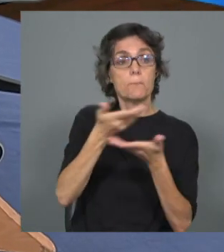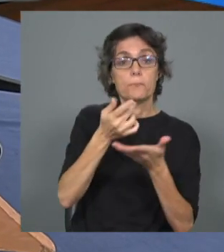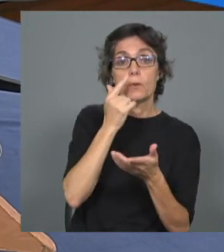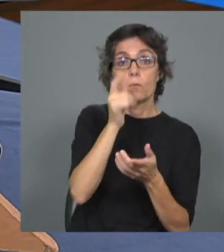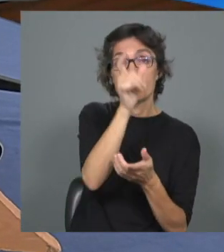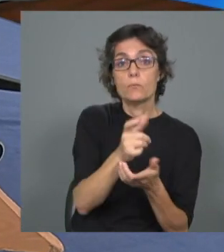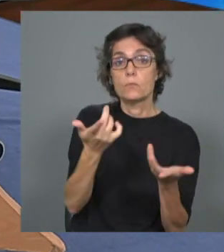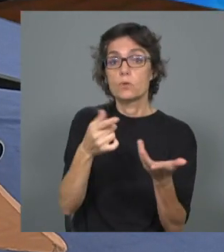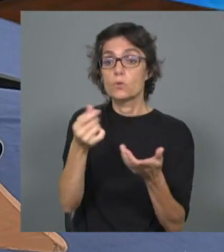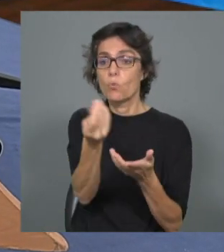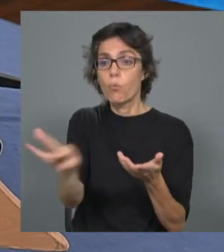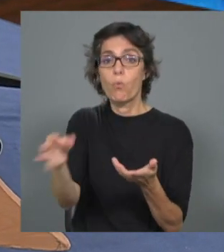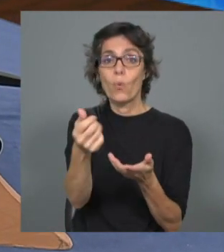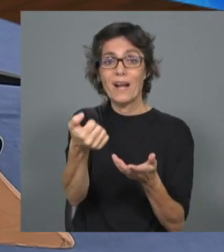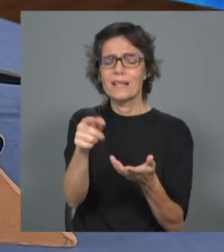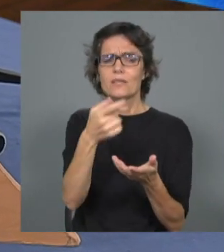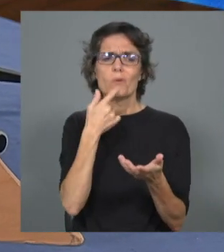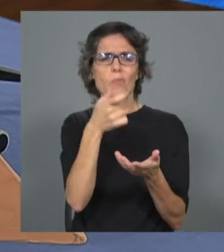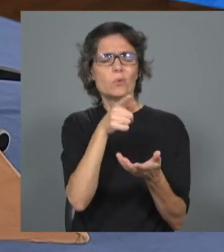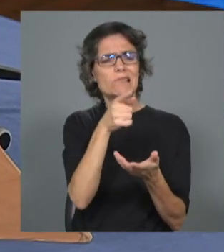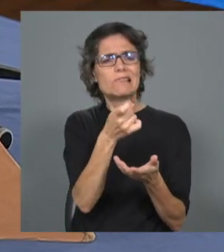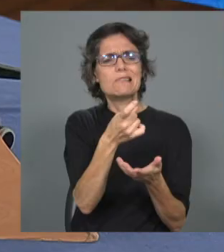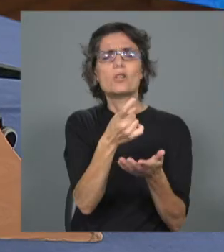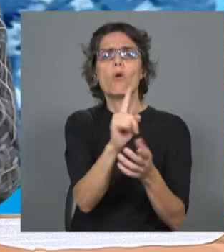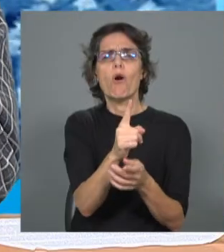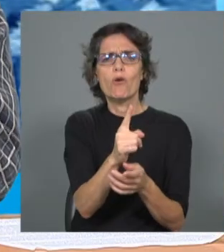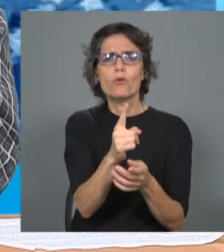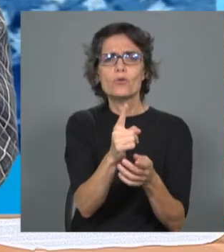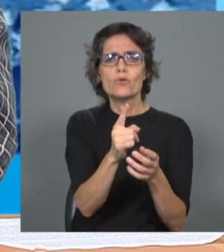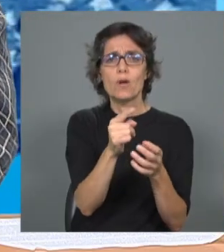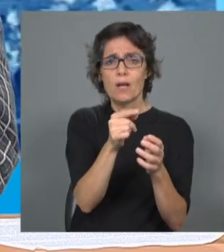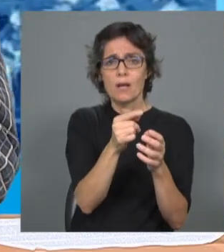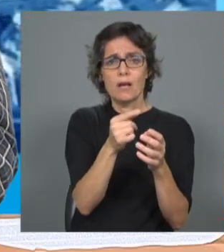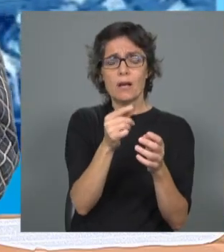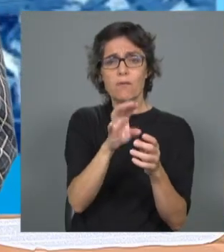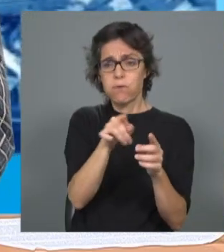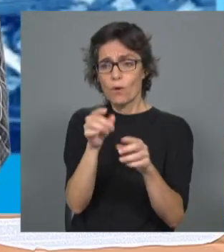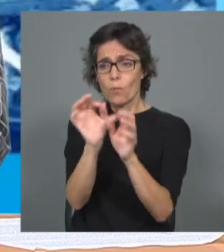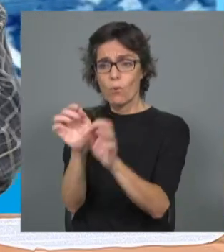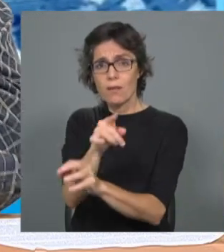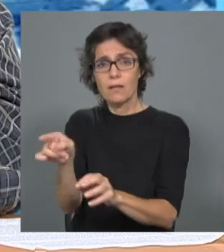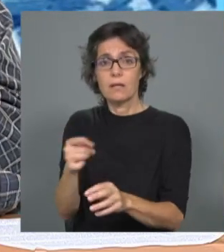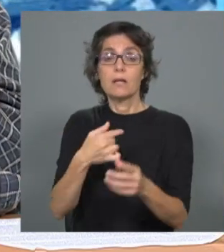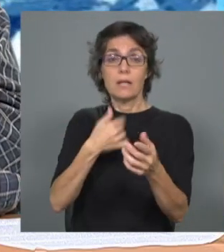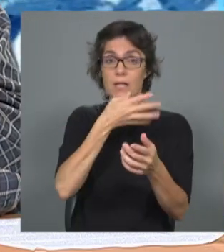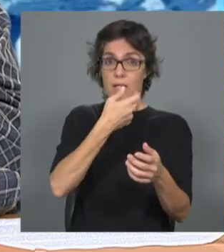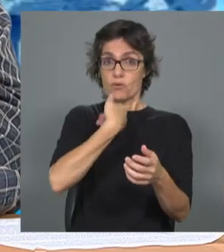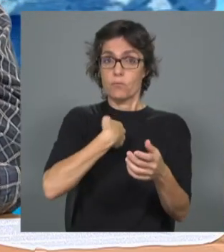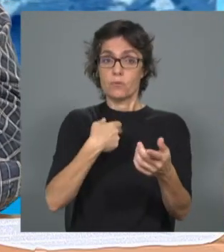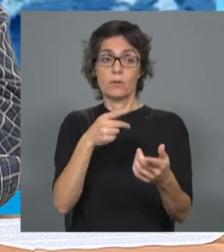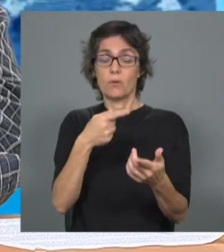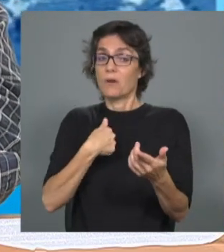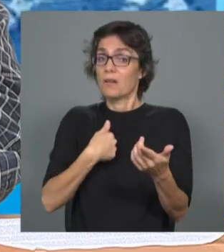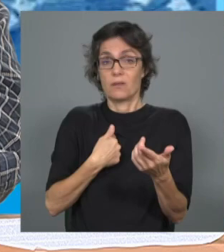eu perguntei-lhe, olha, desculpe, o que é que o senhor precisa para estas crianças? Ele olhou para mim e disse, padre, a única coisa que eu preciso